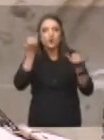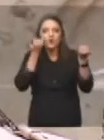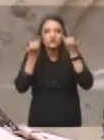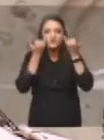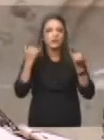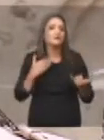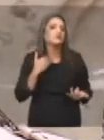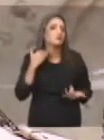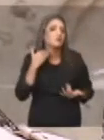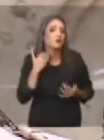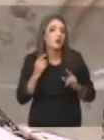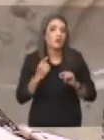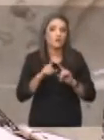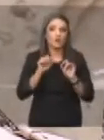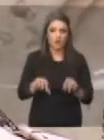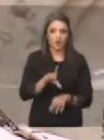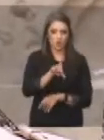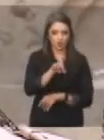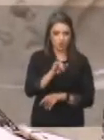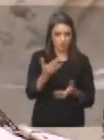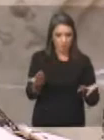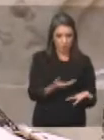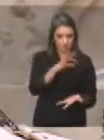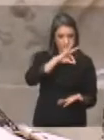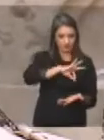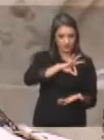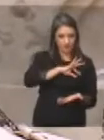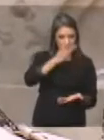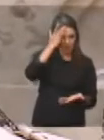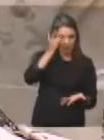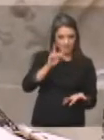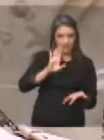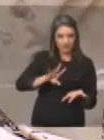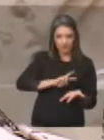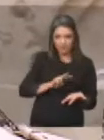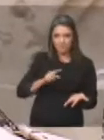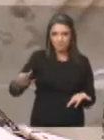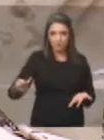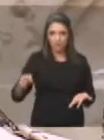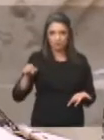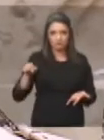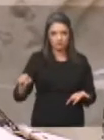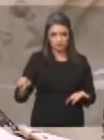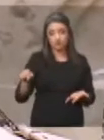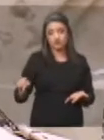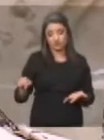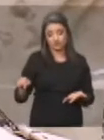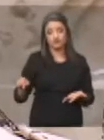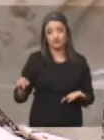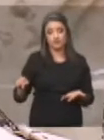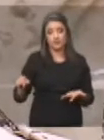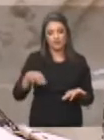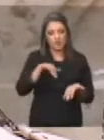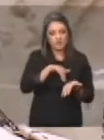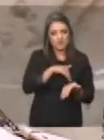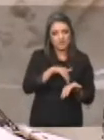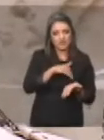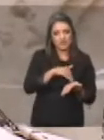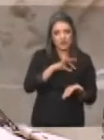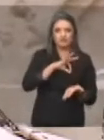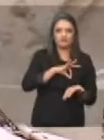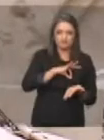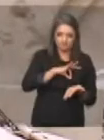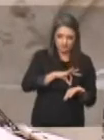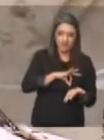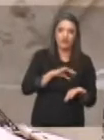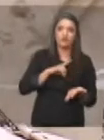apontar que em datas imediatamente subsequentes ao aporte dos proventos nas contas dos secretários parlamentares